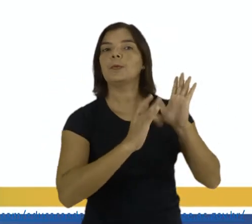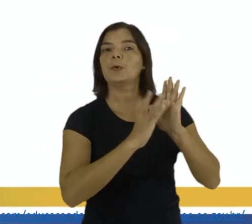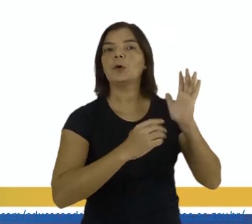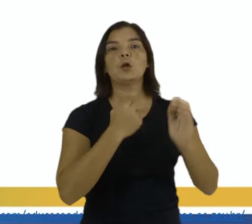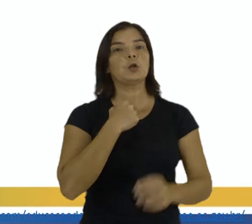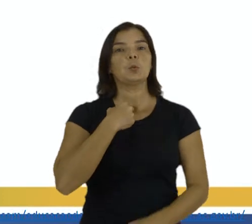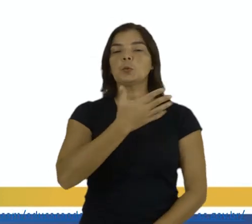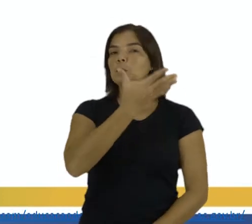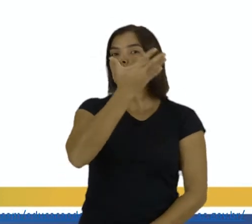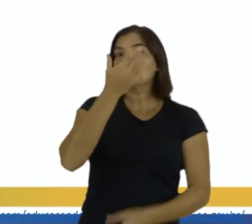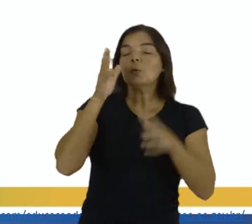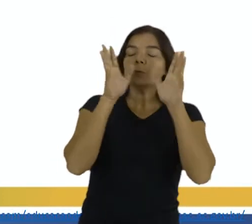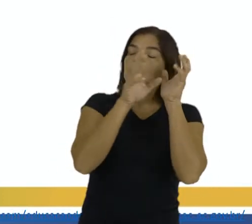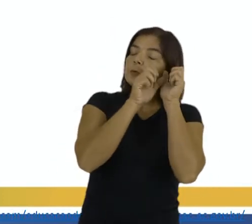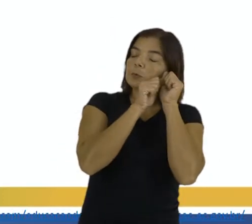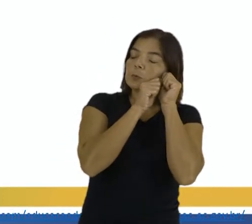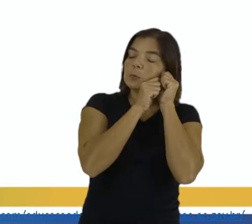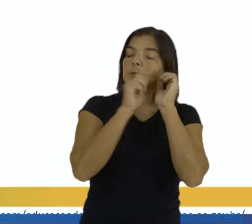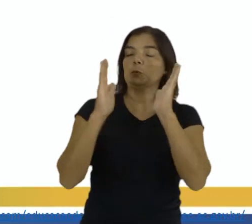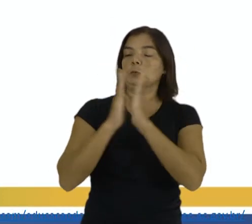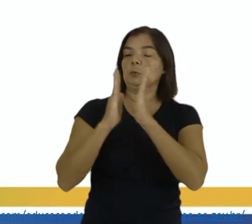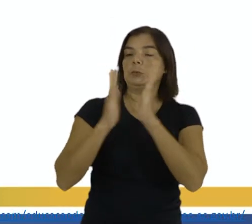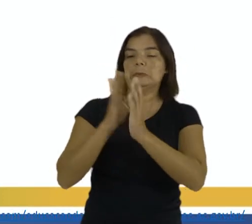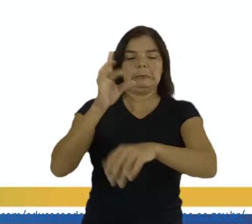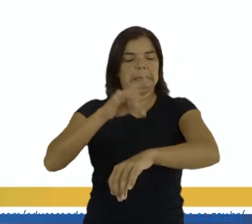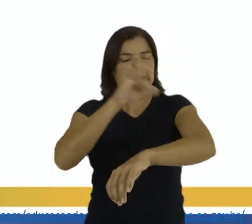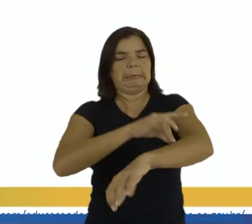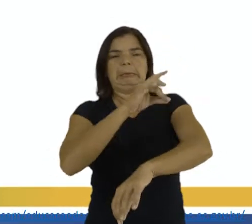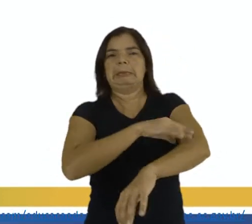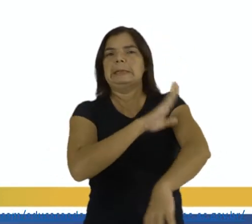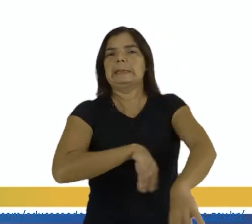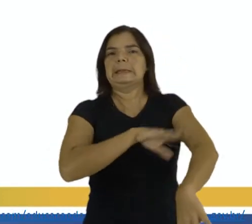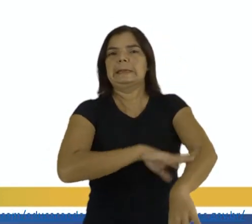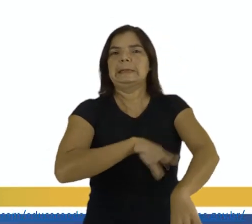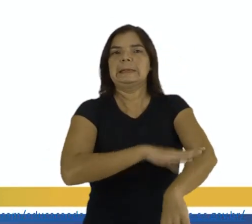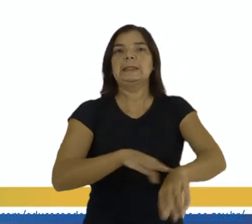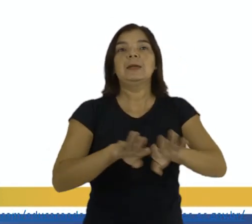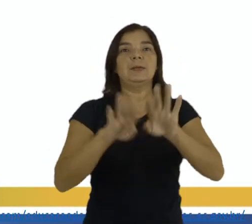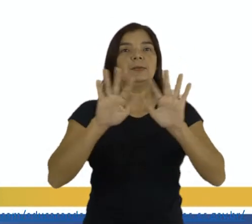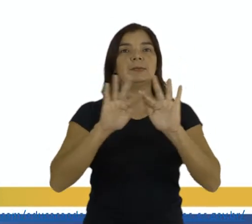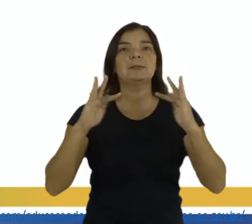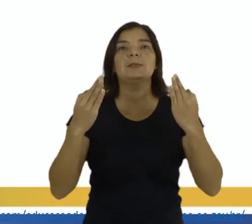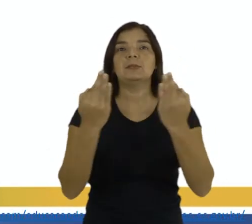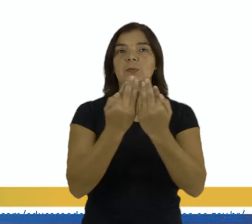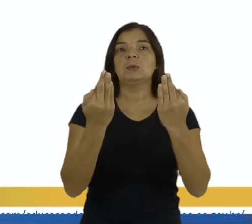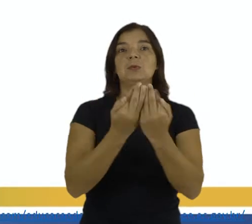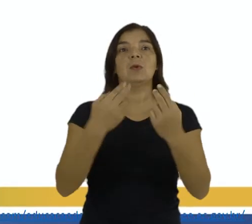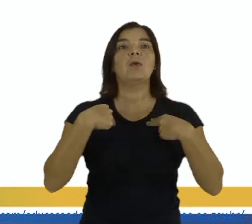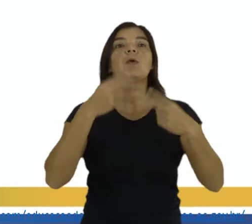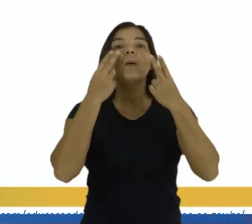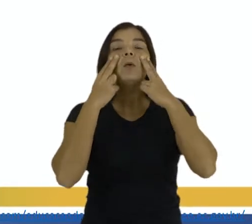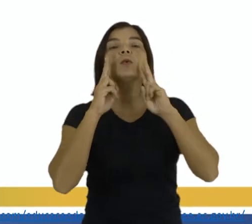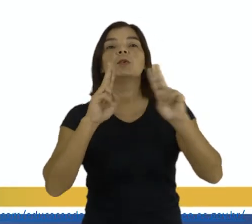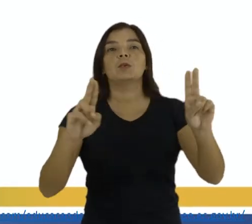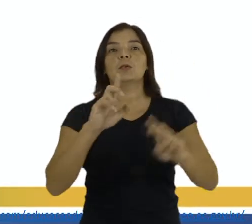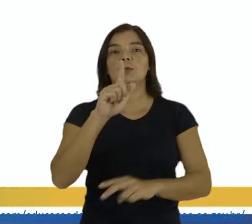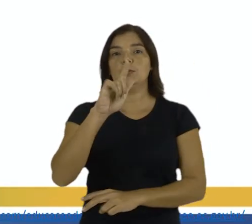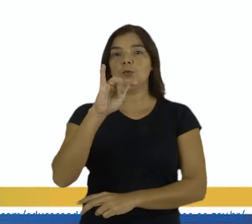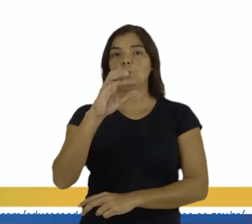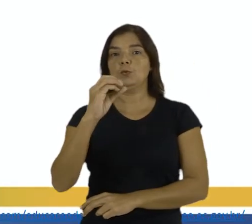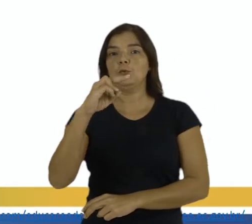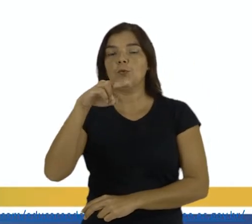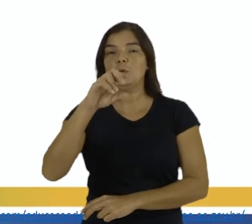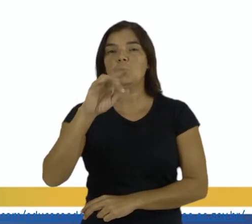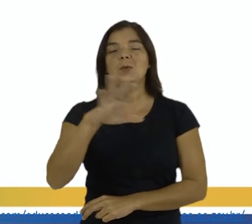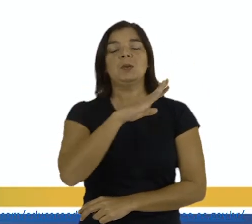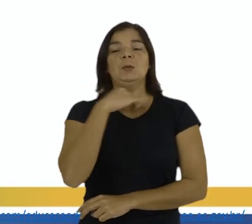dormir com os oradores e os pernilongos. Os sururus, em família, têm por testemunha a Gioconda. Eu